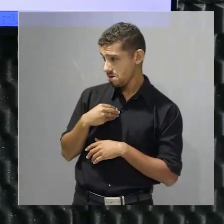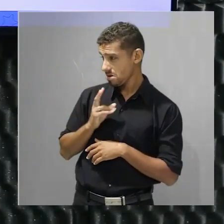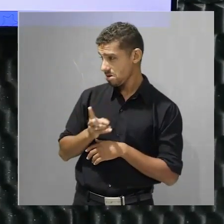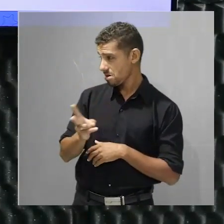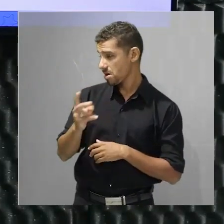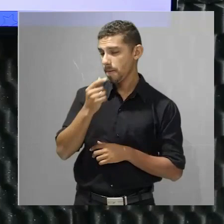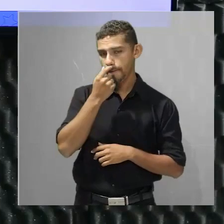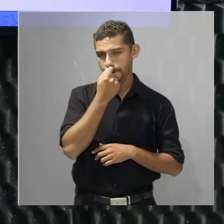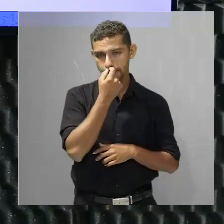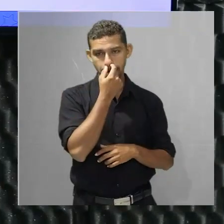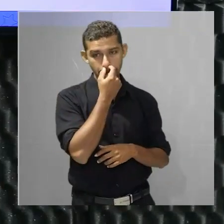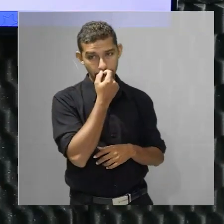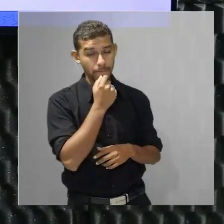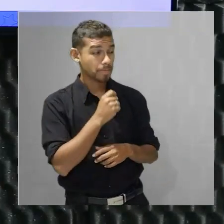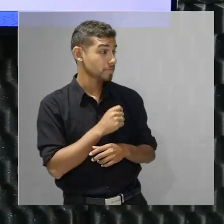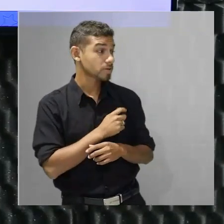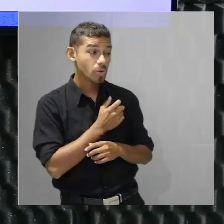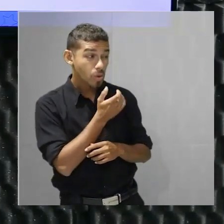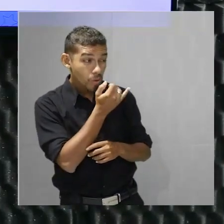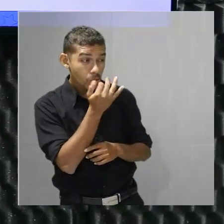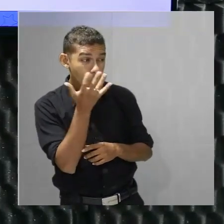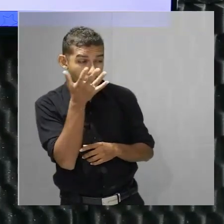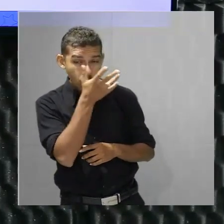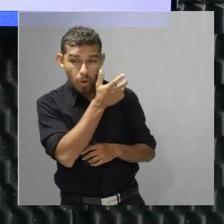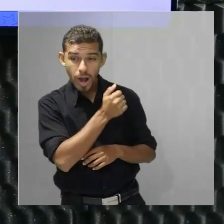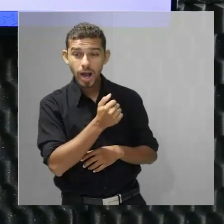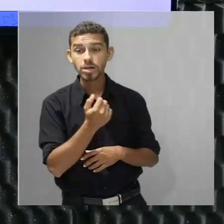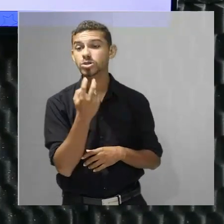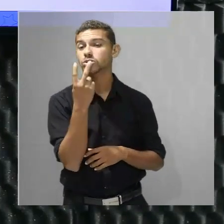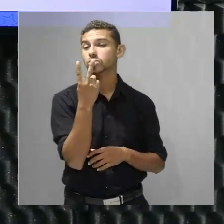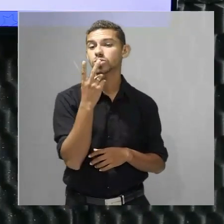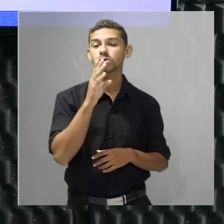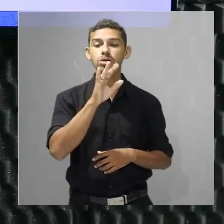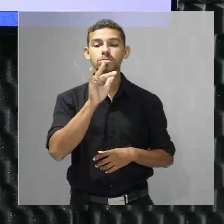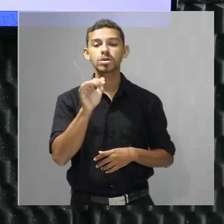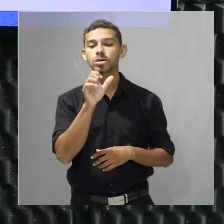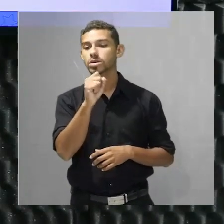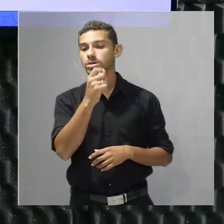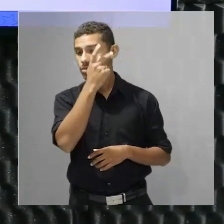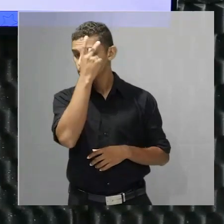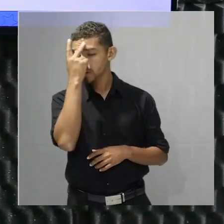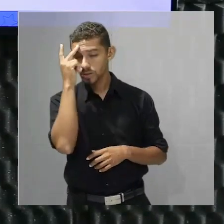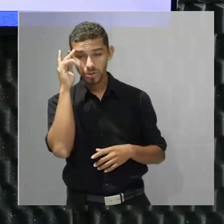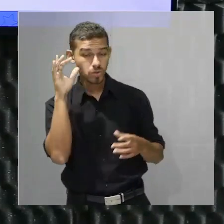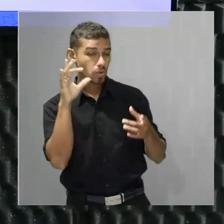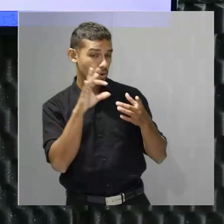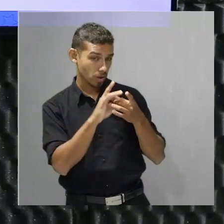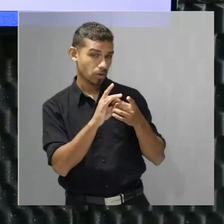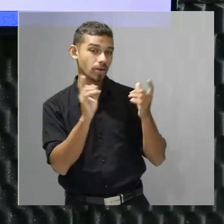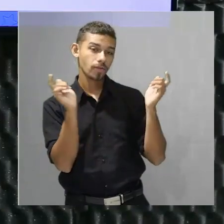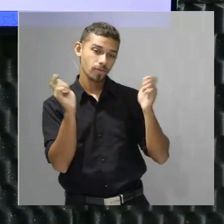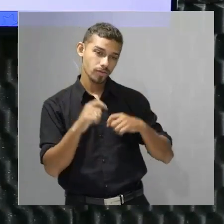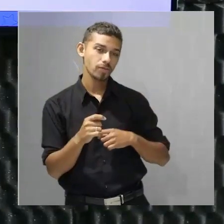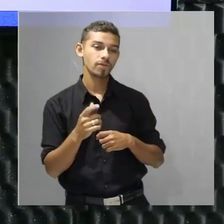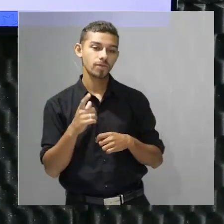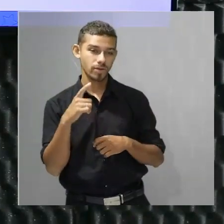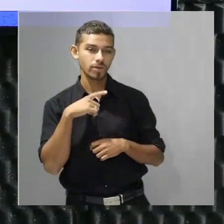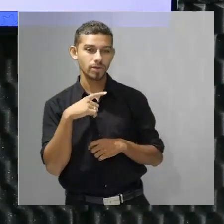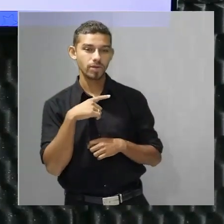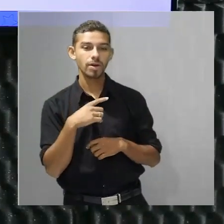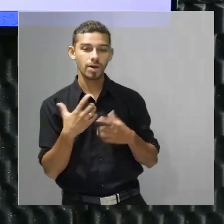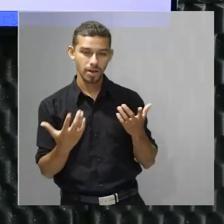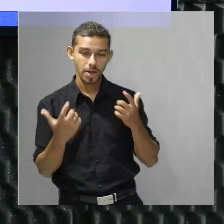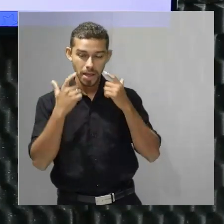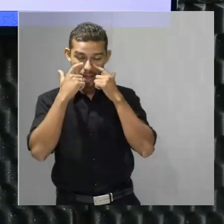e ele disse são quase dois bilhões de pessoas conectadas ou seja comprova que realmente ele escuta